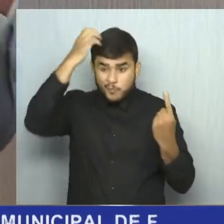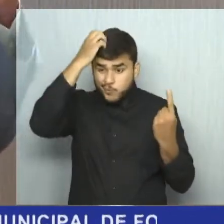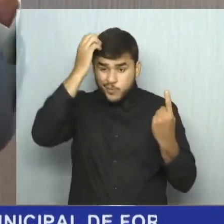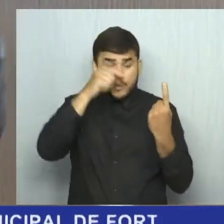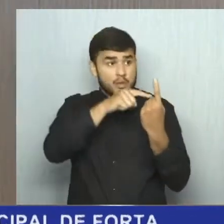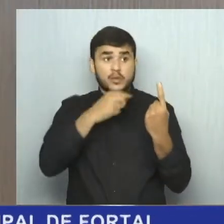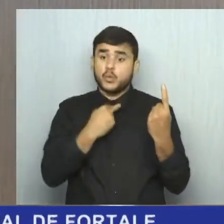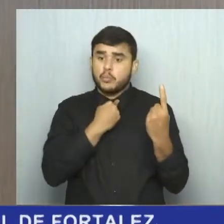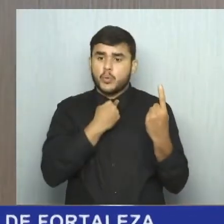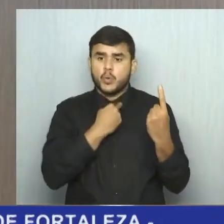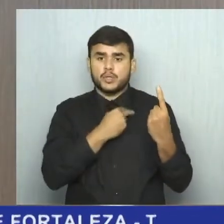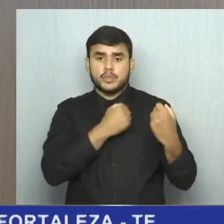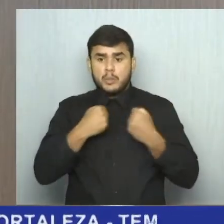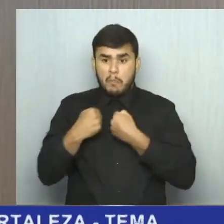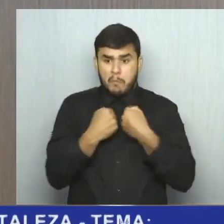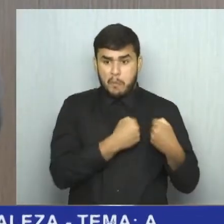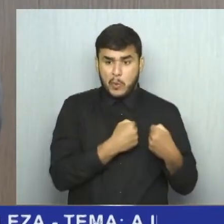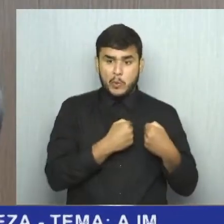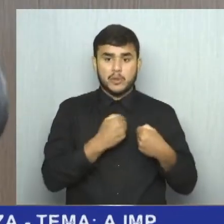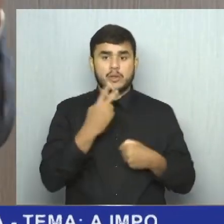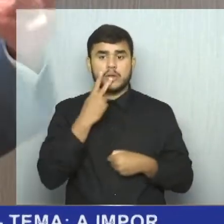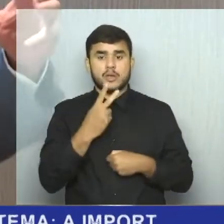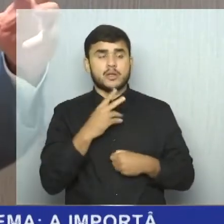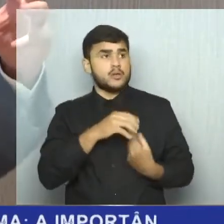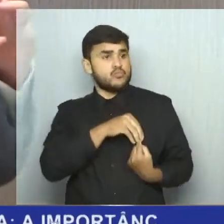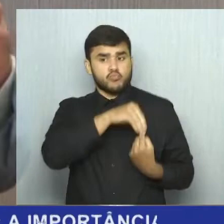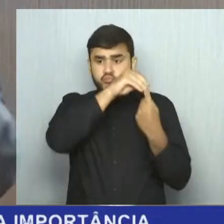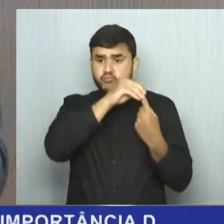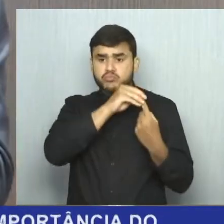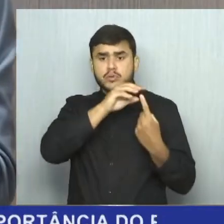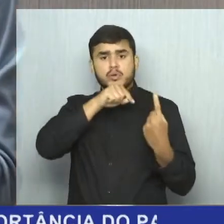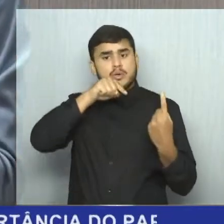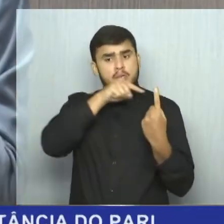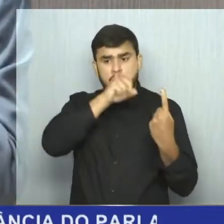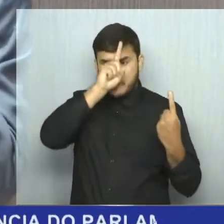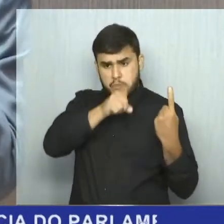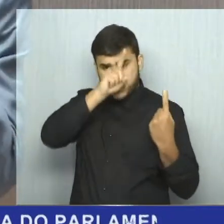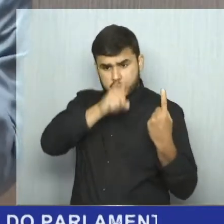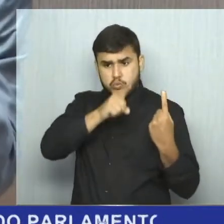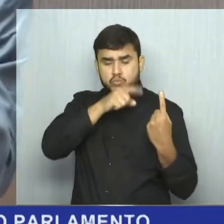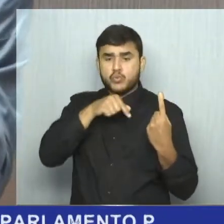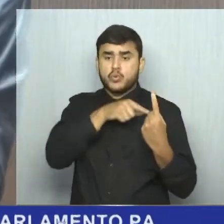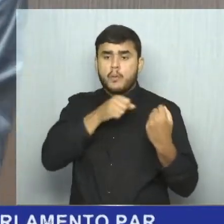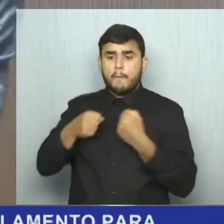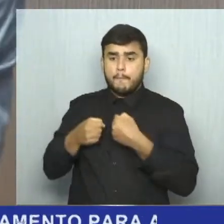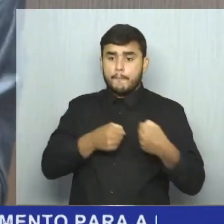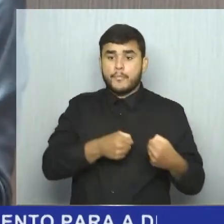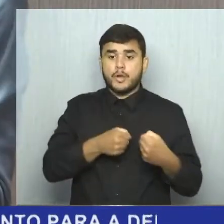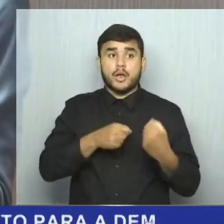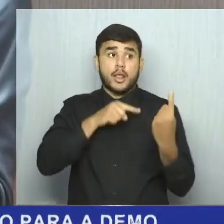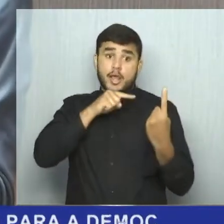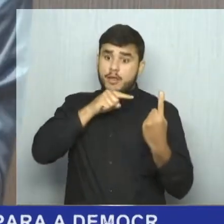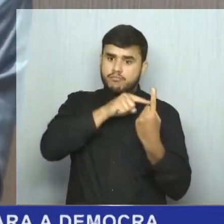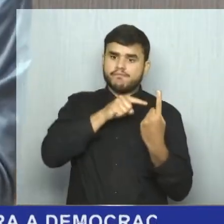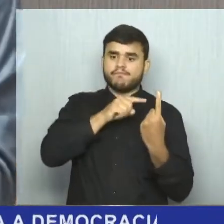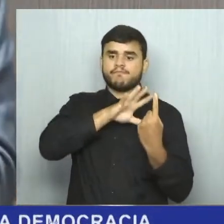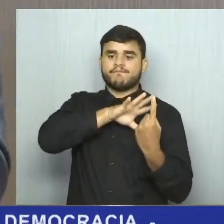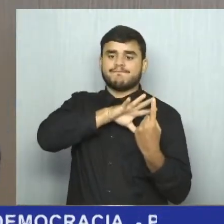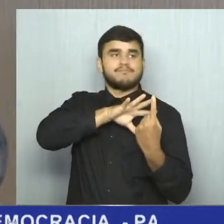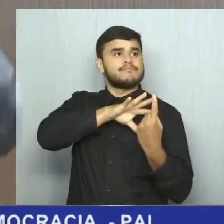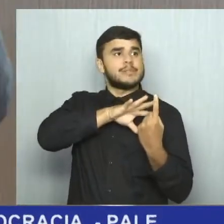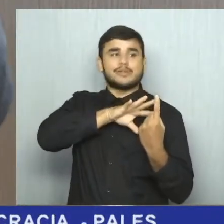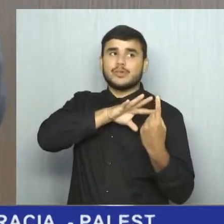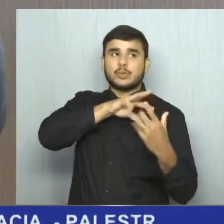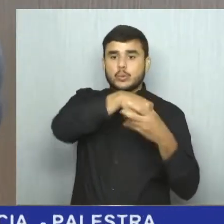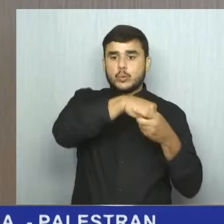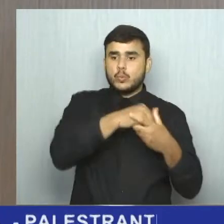absolutamente pré-potente, onipotente, em uma repartição funcional desse poder político,